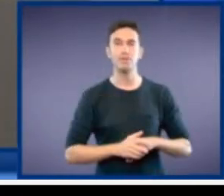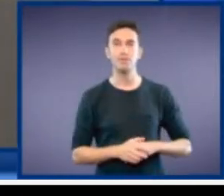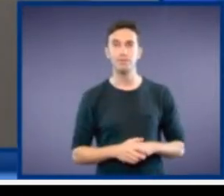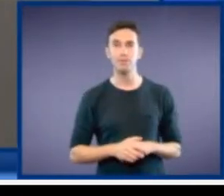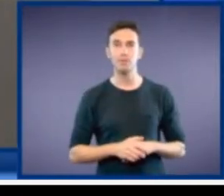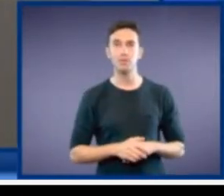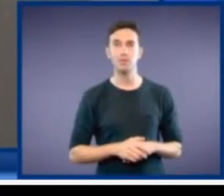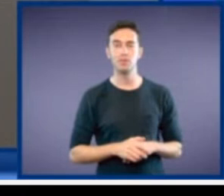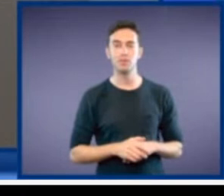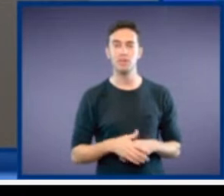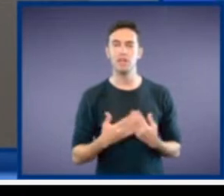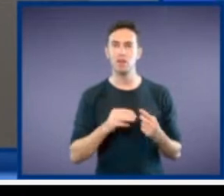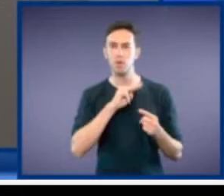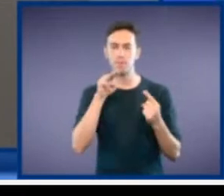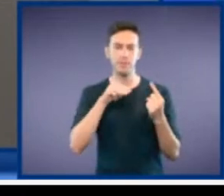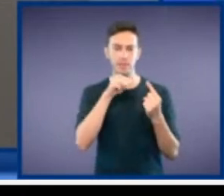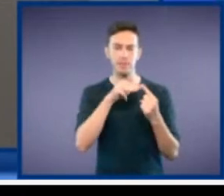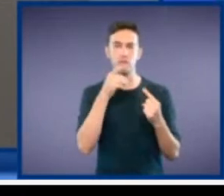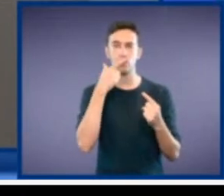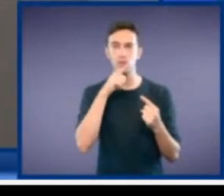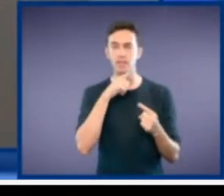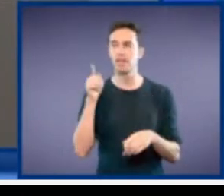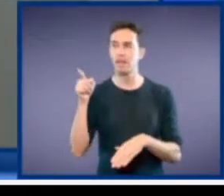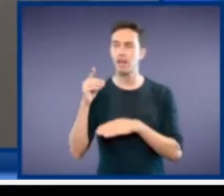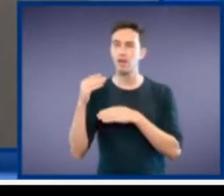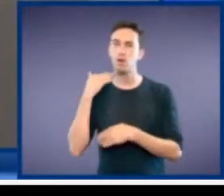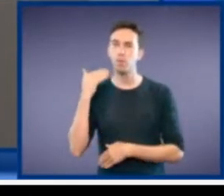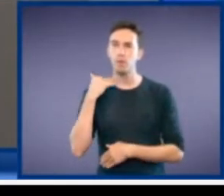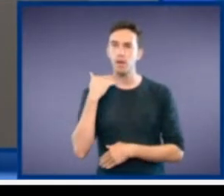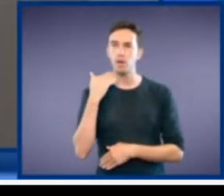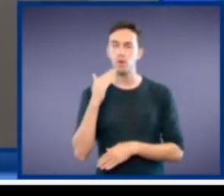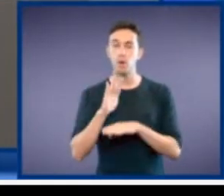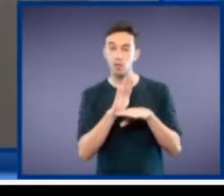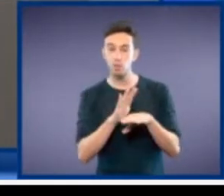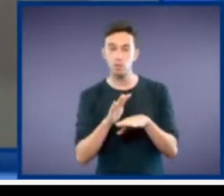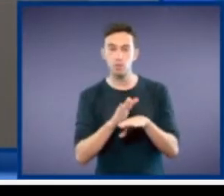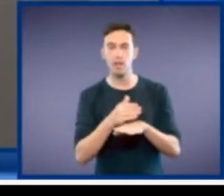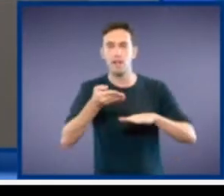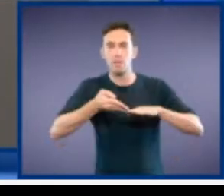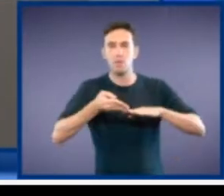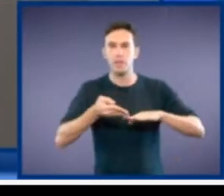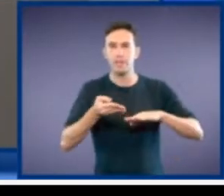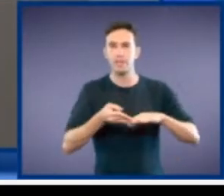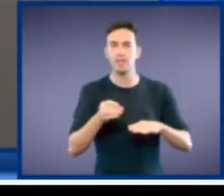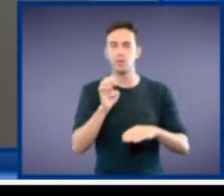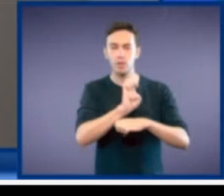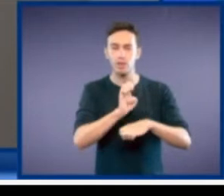muito importantes, que era colocar o banco a serviço da modernização do Estado brasileiro.